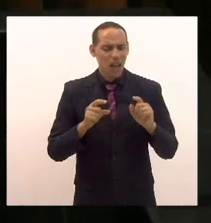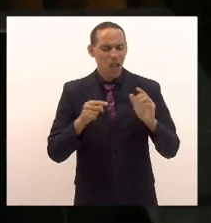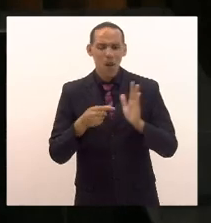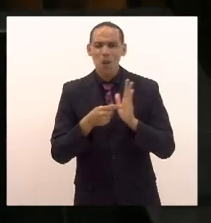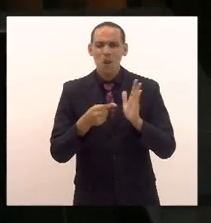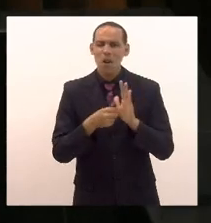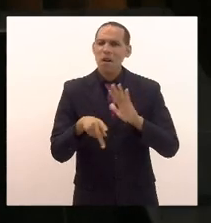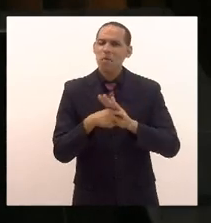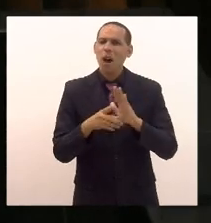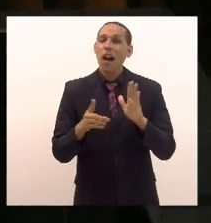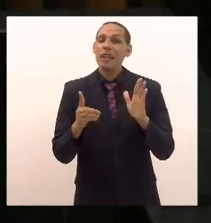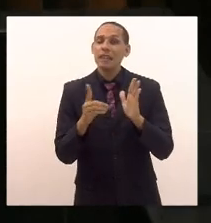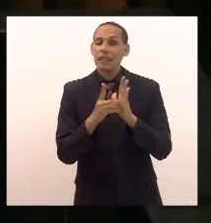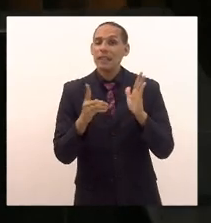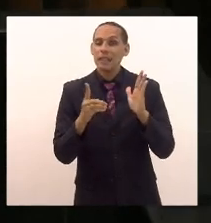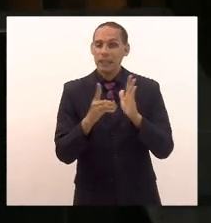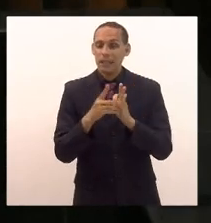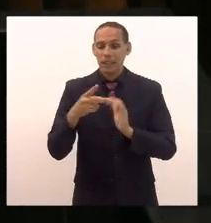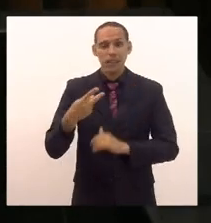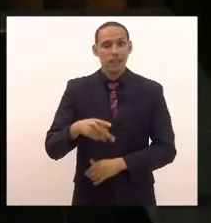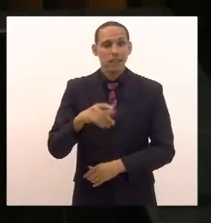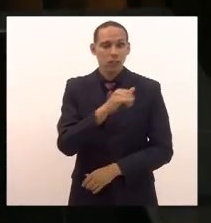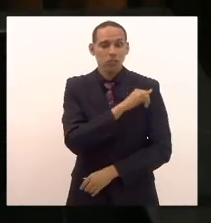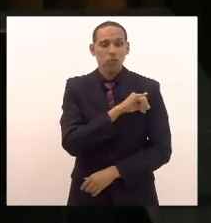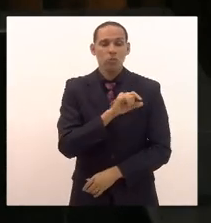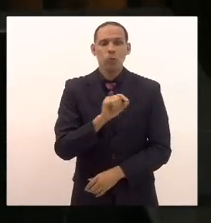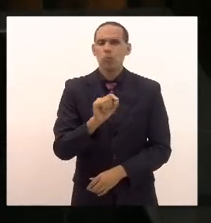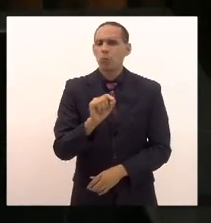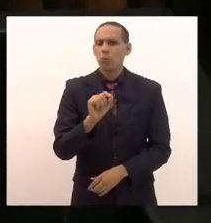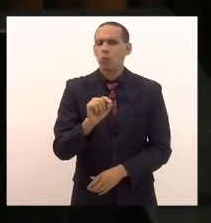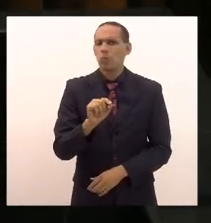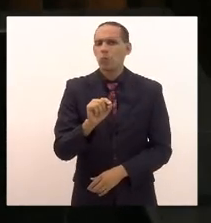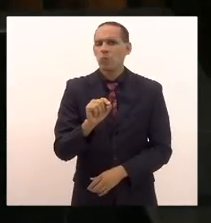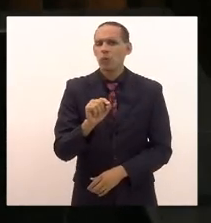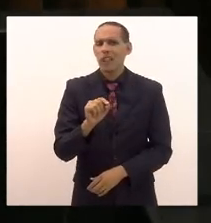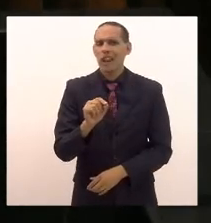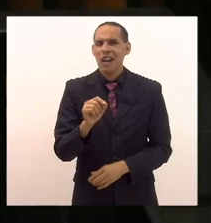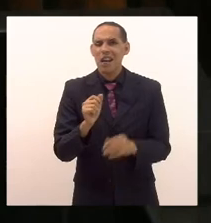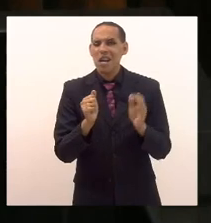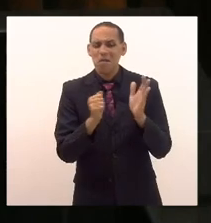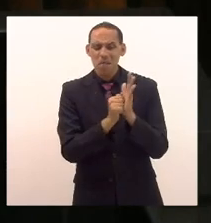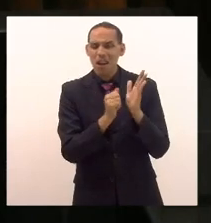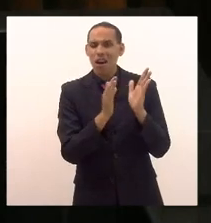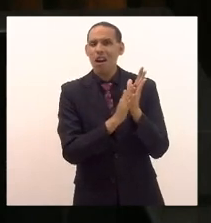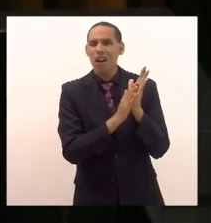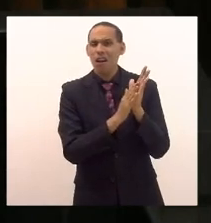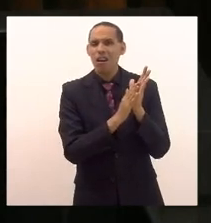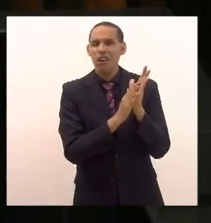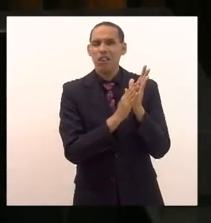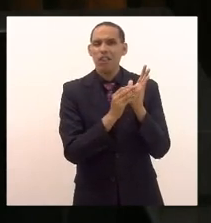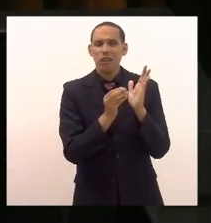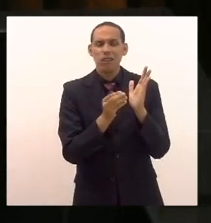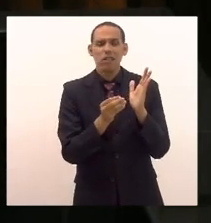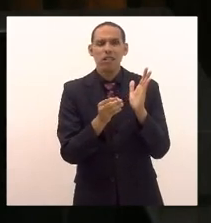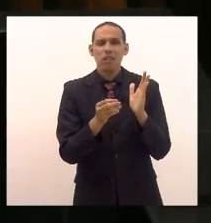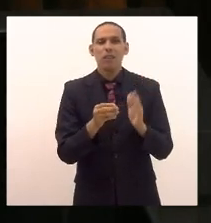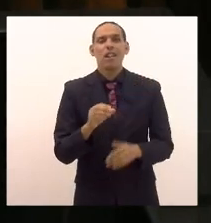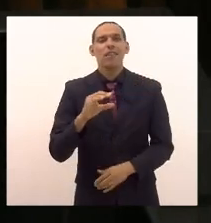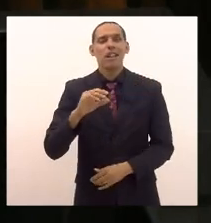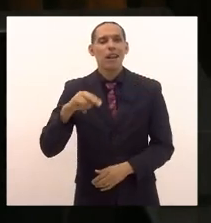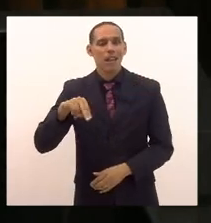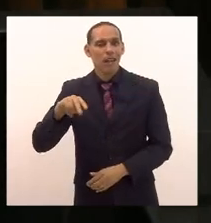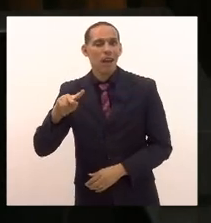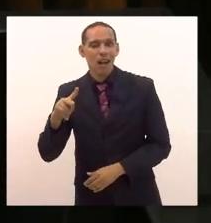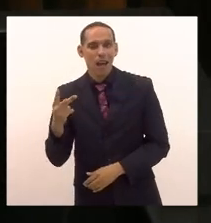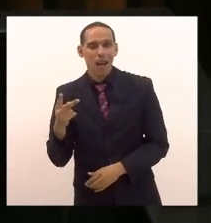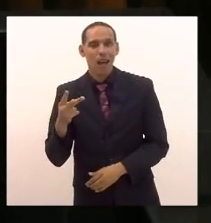do DETRAN Rio de Janeiro e as pessoas não estão conseguindo marcar a sua renovação de